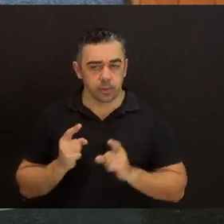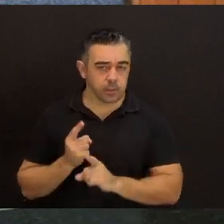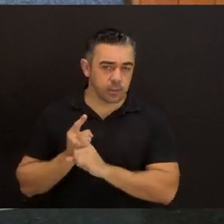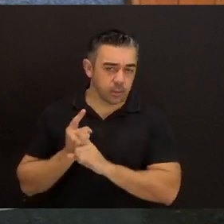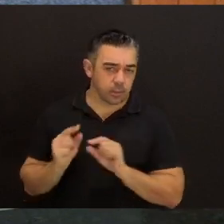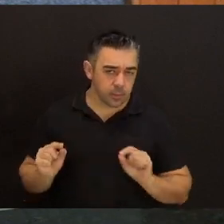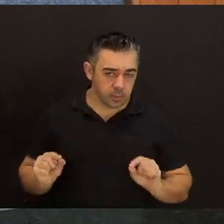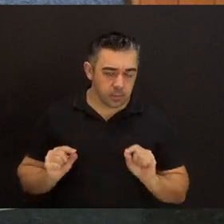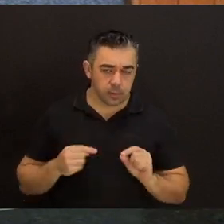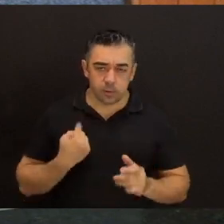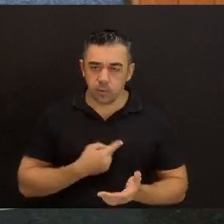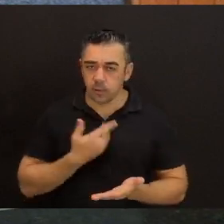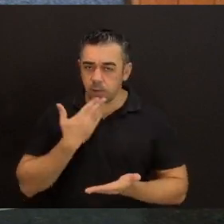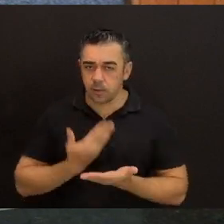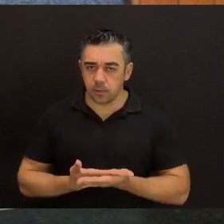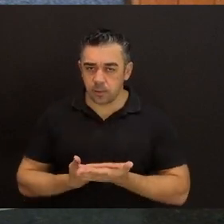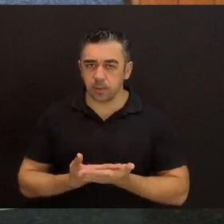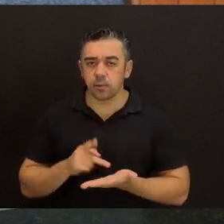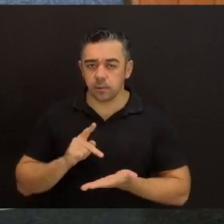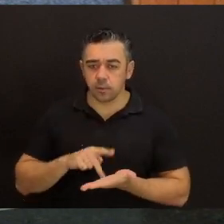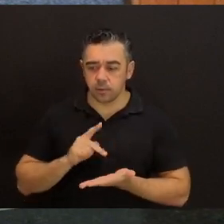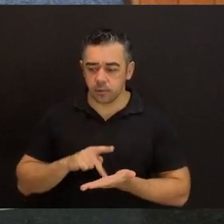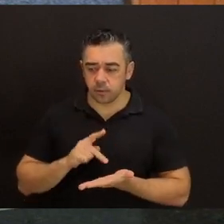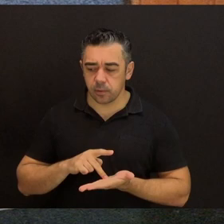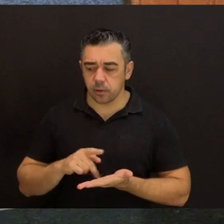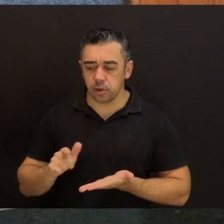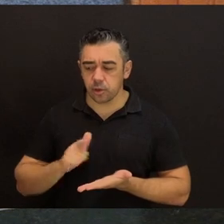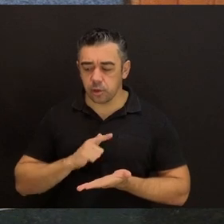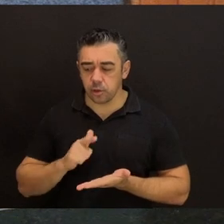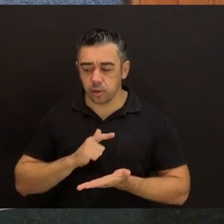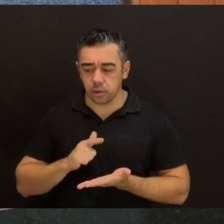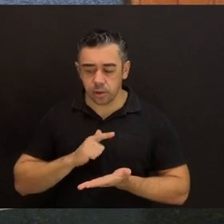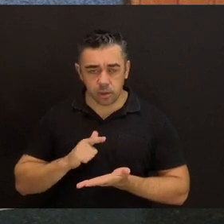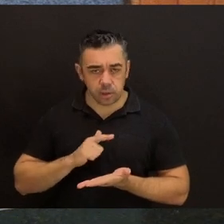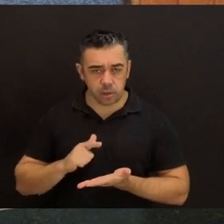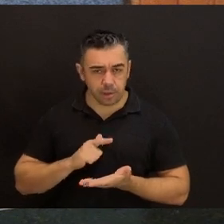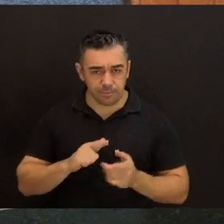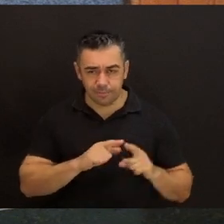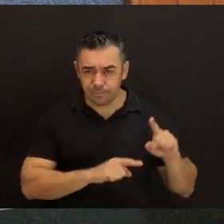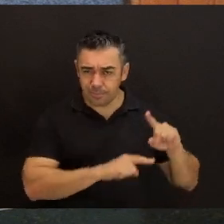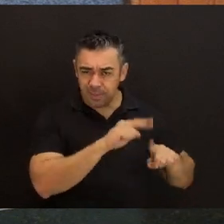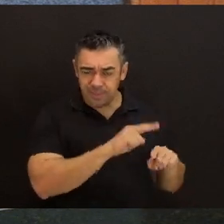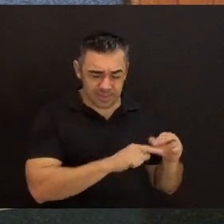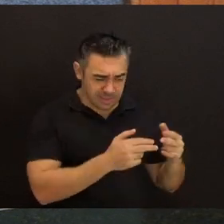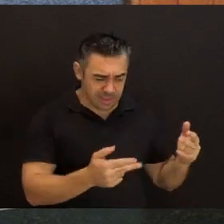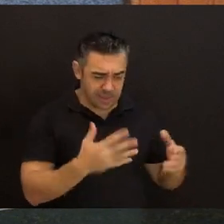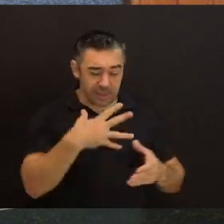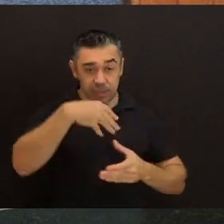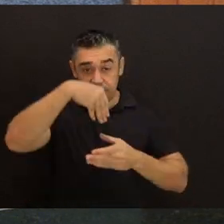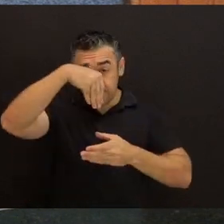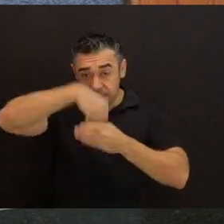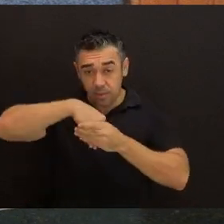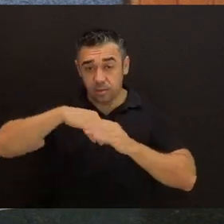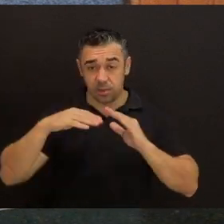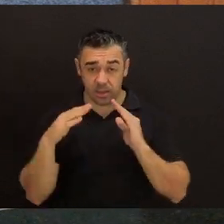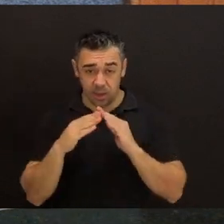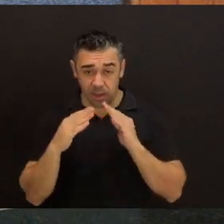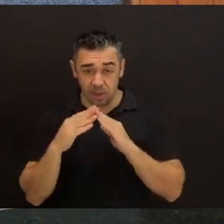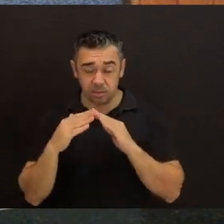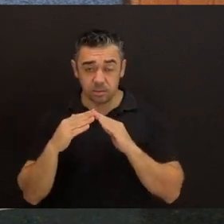senhores realmente nos impressionou muito havia tanto dentro da residência Quanto na parte dos Fundos dessa casa